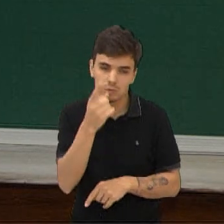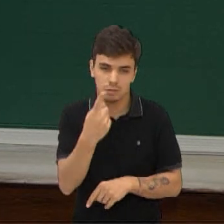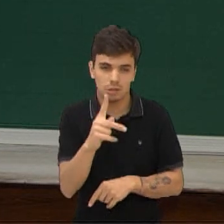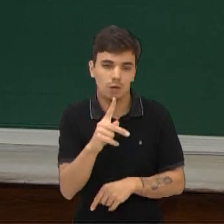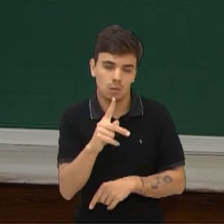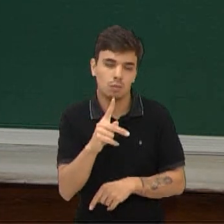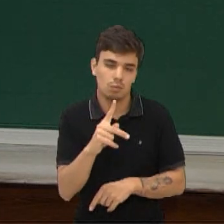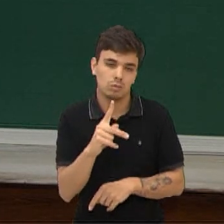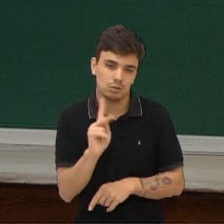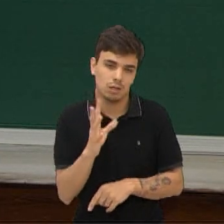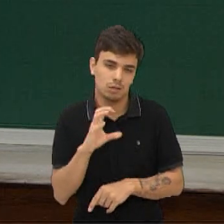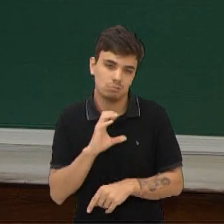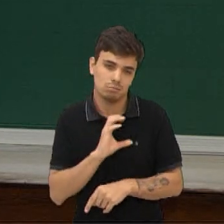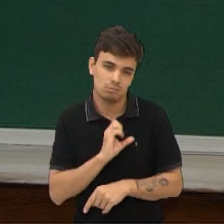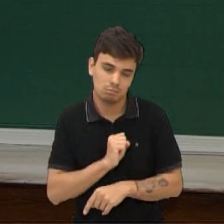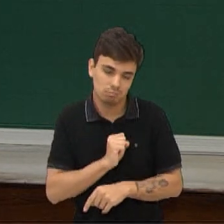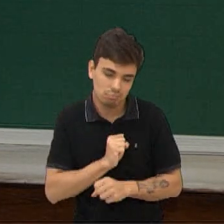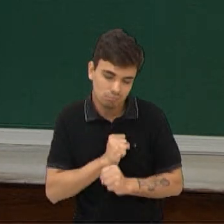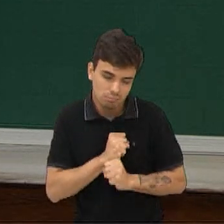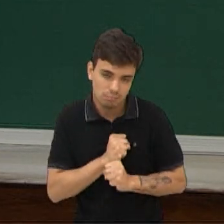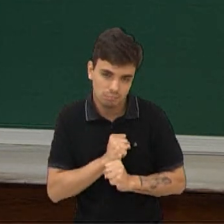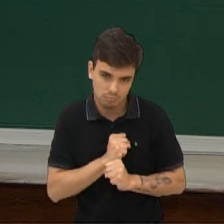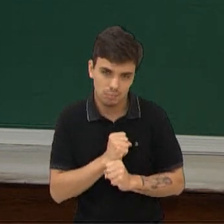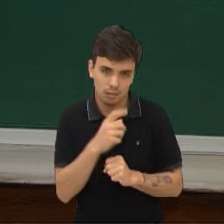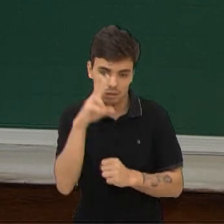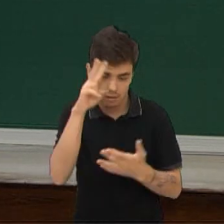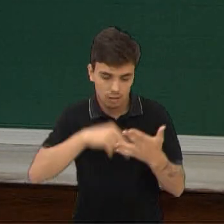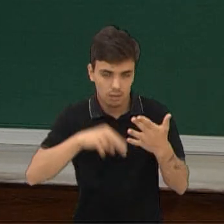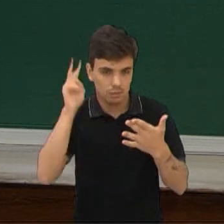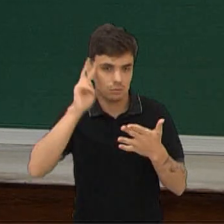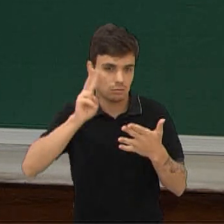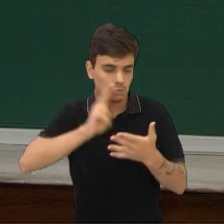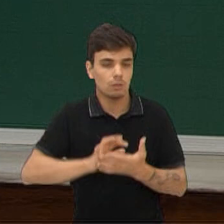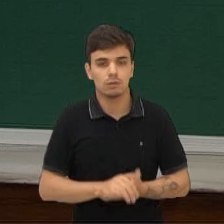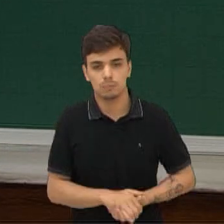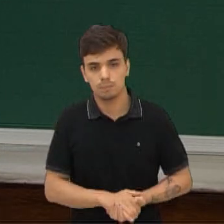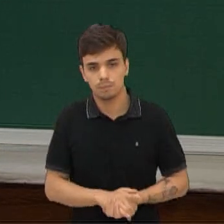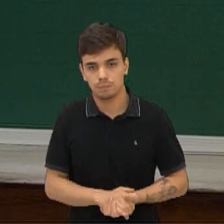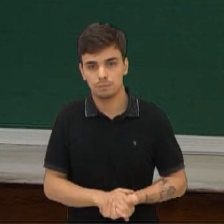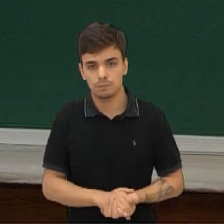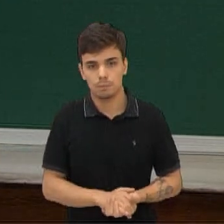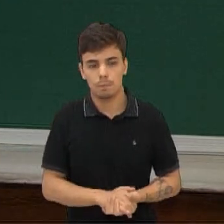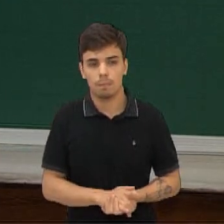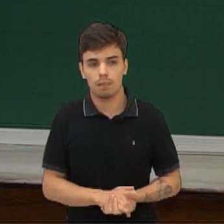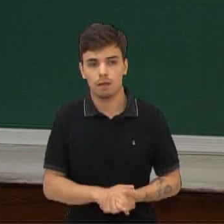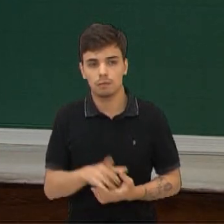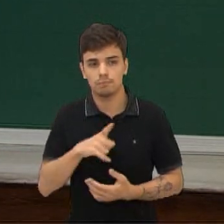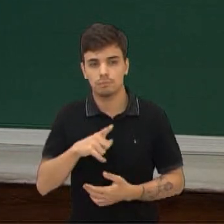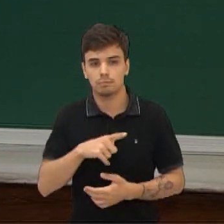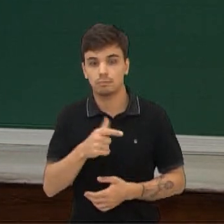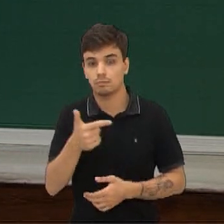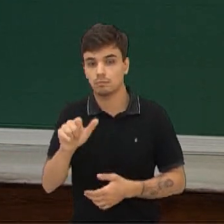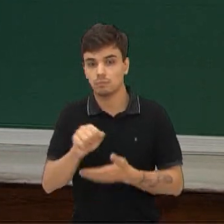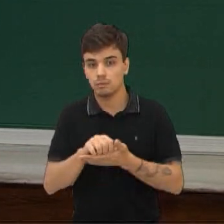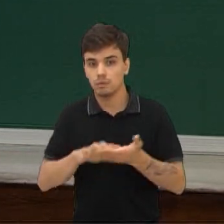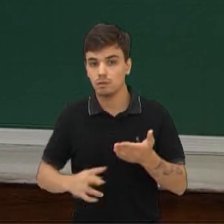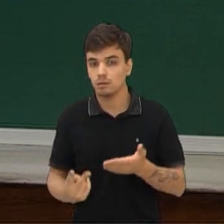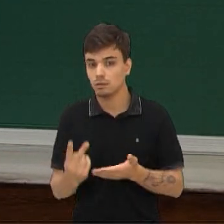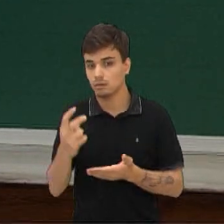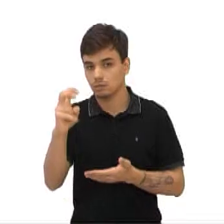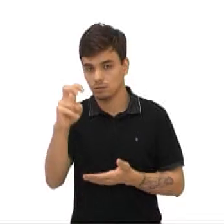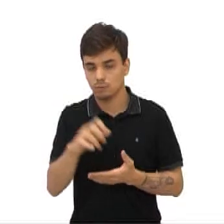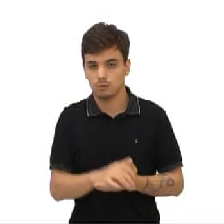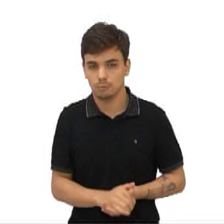sei porque eu tenho um e meu coração ficou apertado de ler essa história, tá bom? Tem um exercício 5 para você, vamos